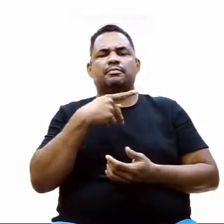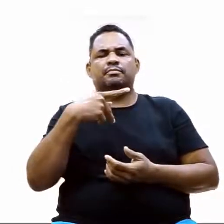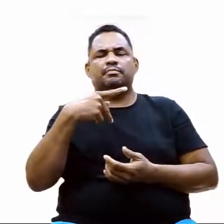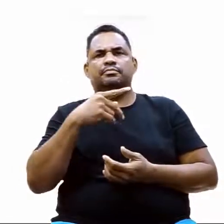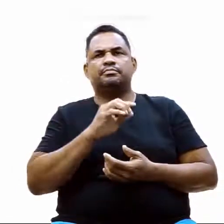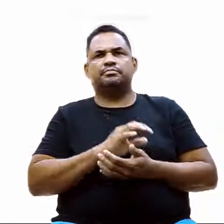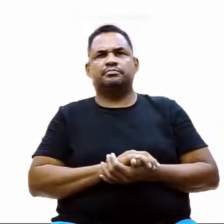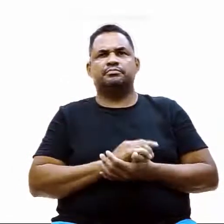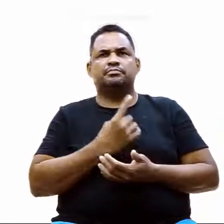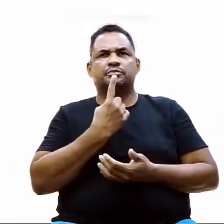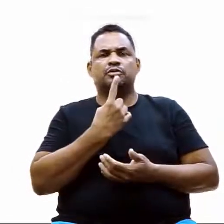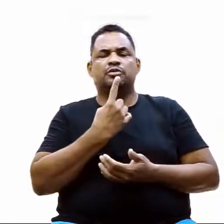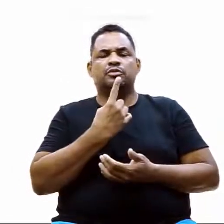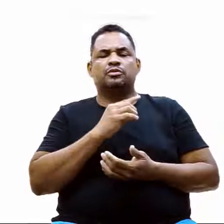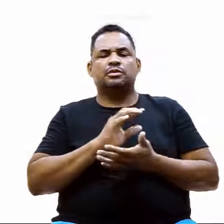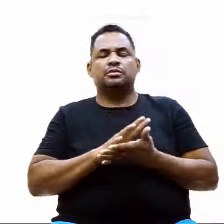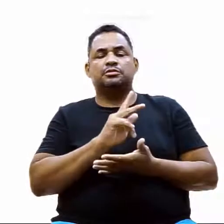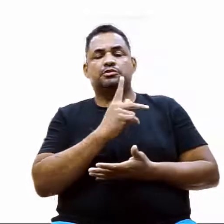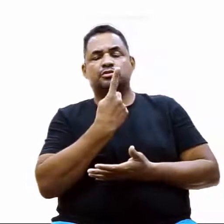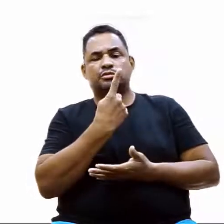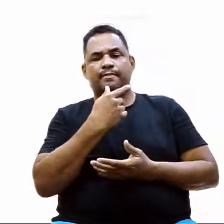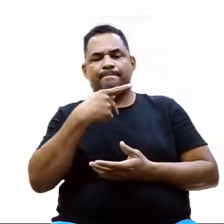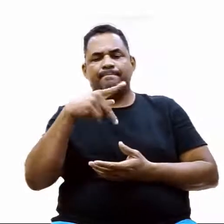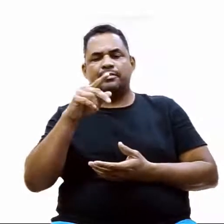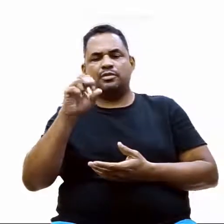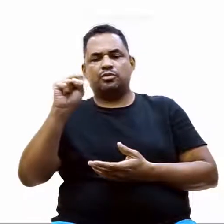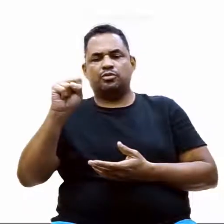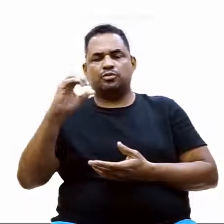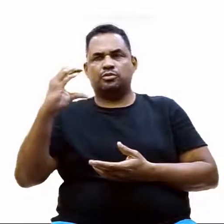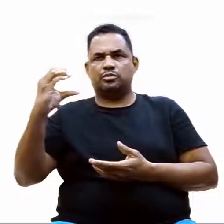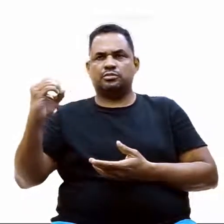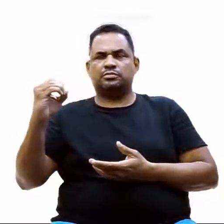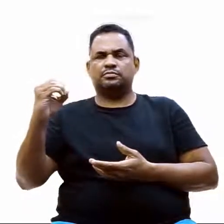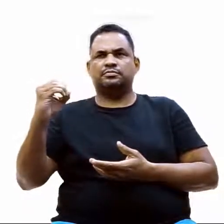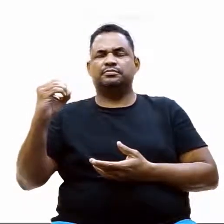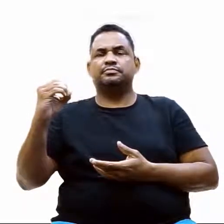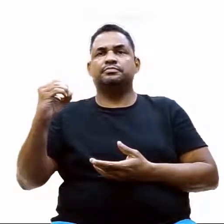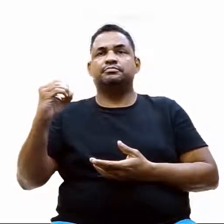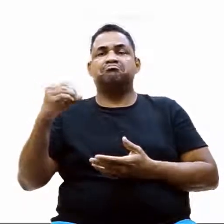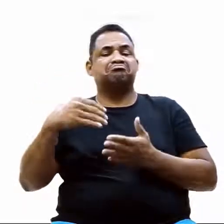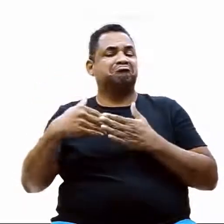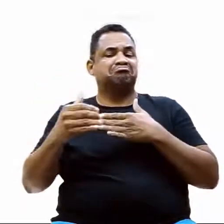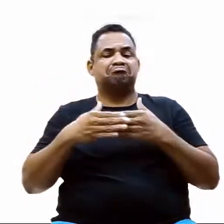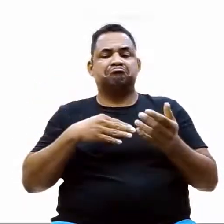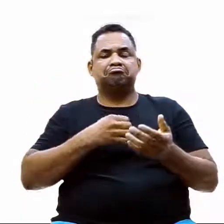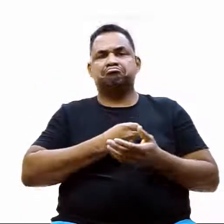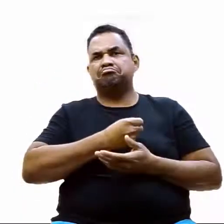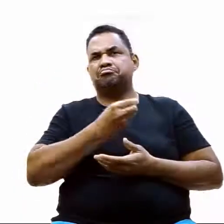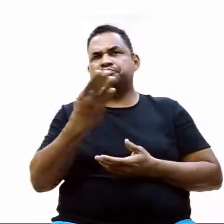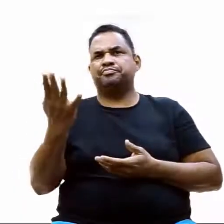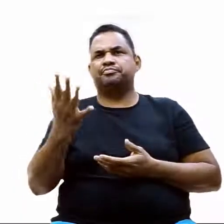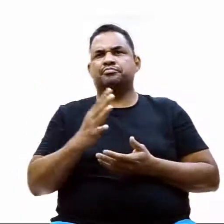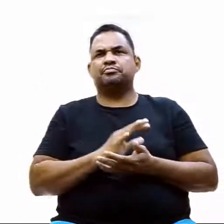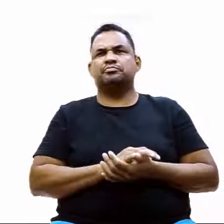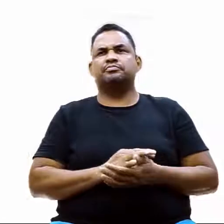de 1 grama de hidrogênio para 8 de oxigênio. Independente da quantidade, essa é a proporção.